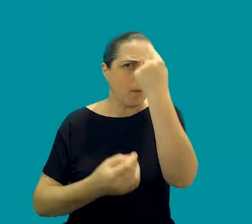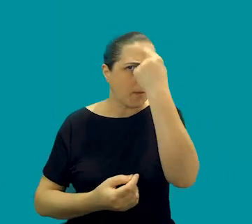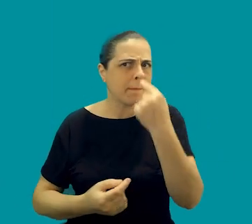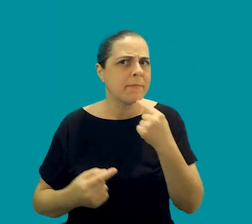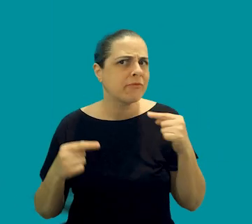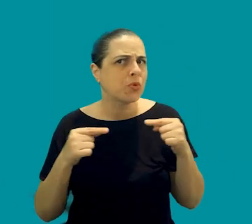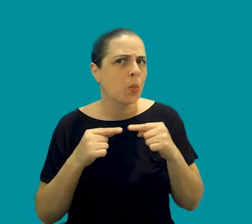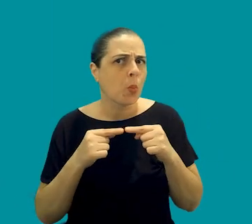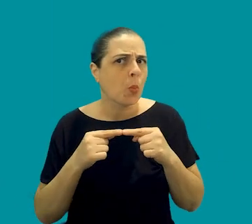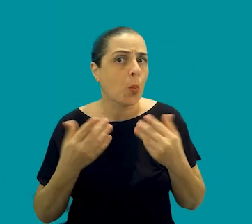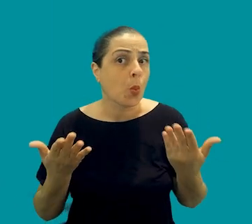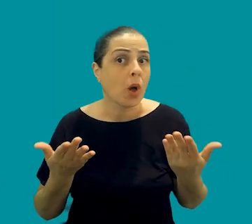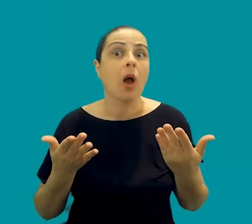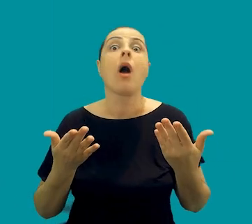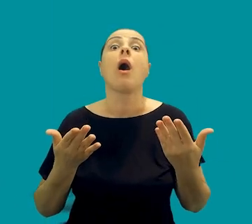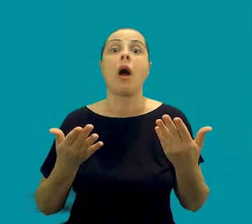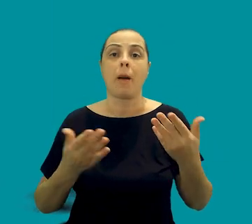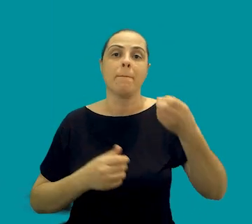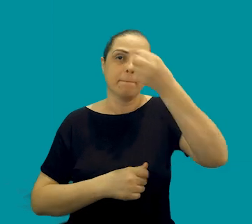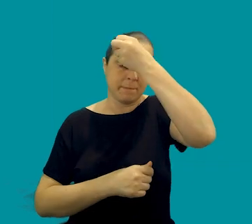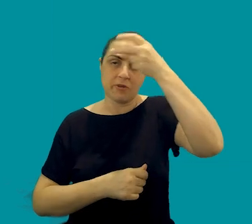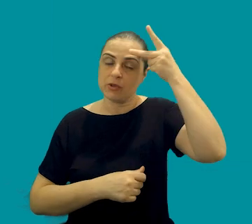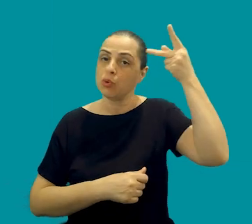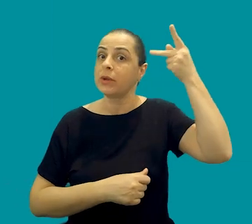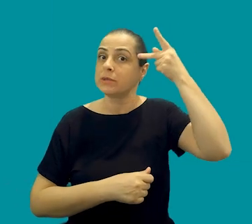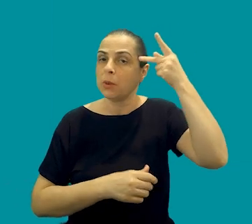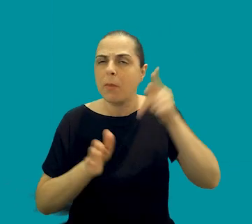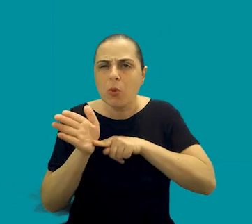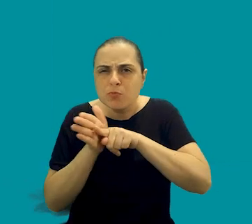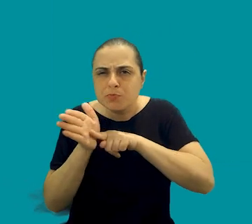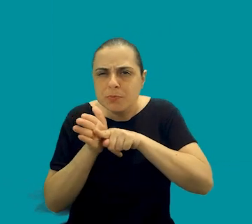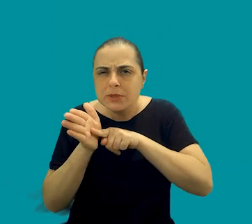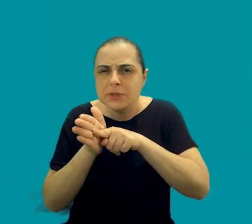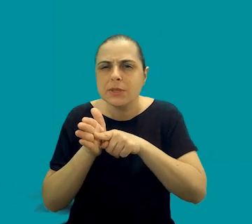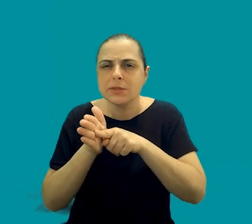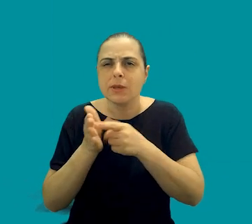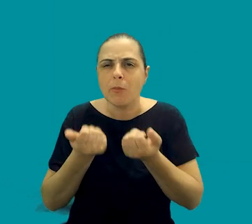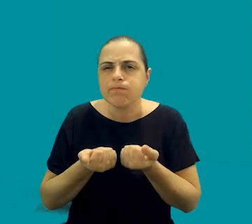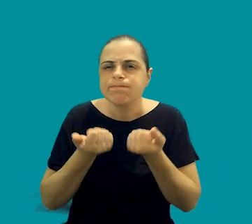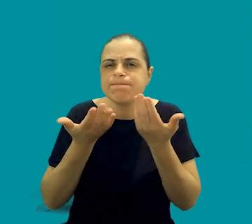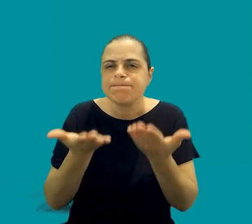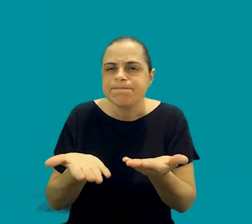especificamente. E a gente se deparou com uma pesquisa que a Prefeitura de São Paulo lançou, se não me engano,